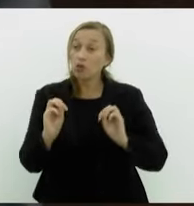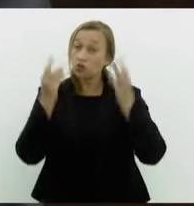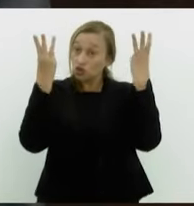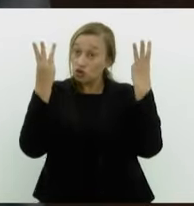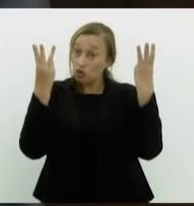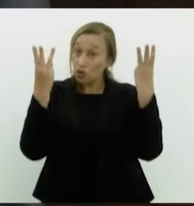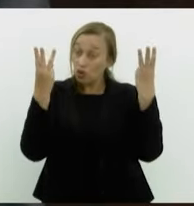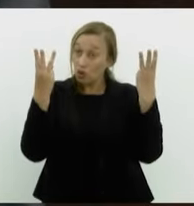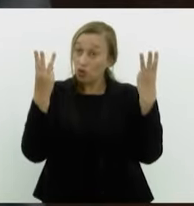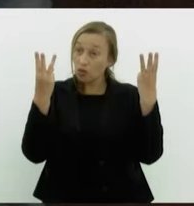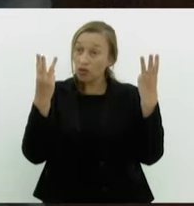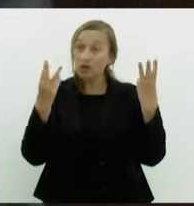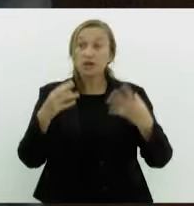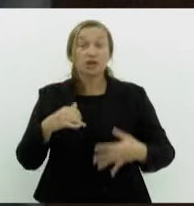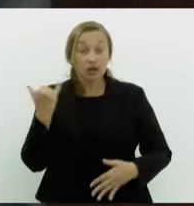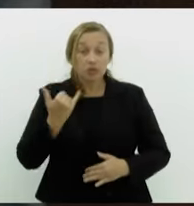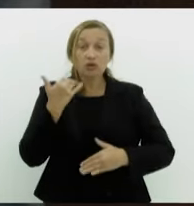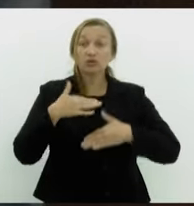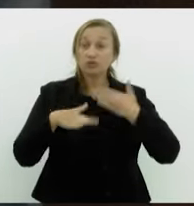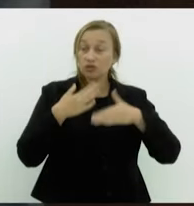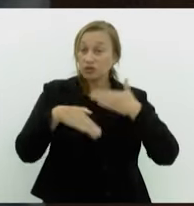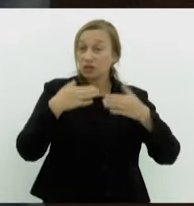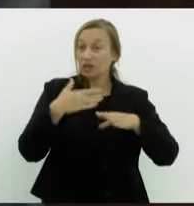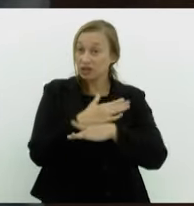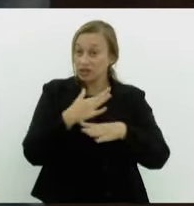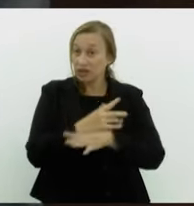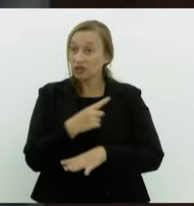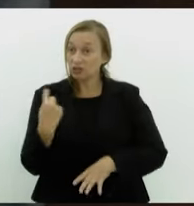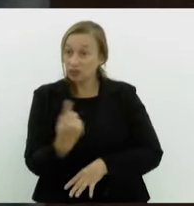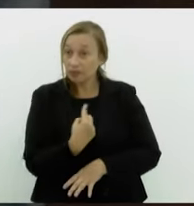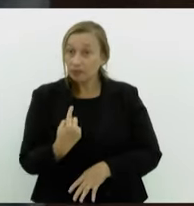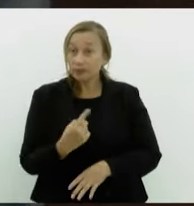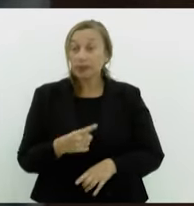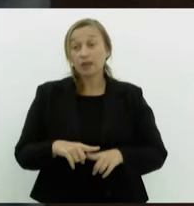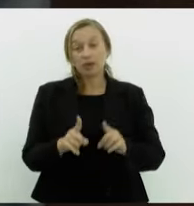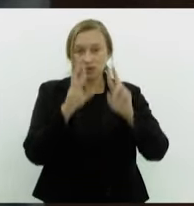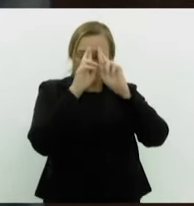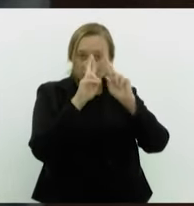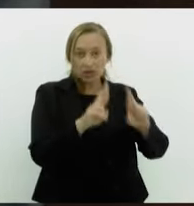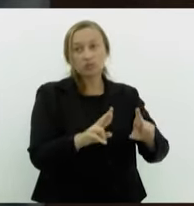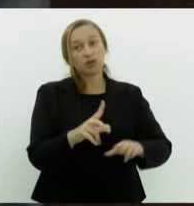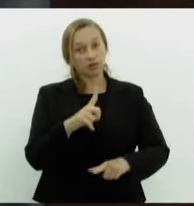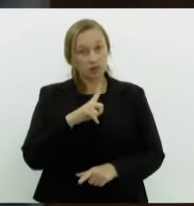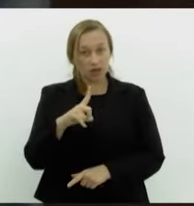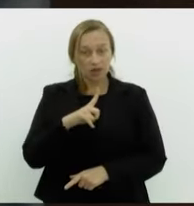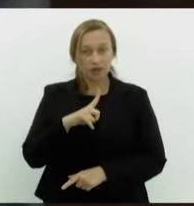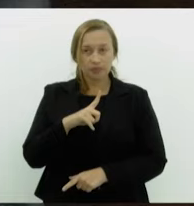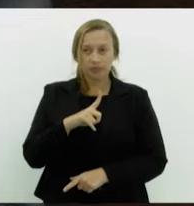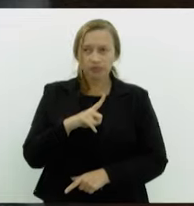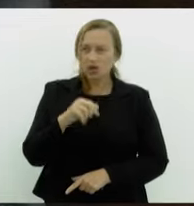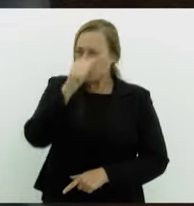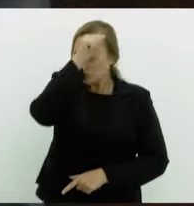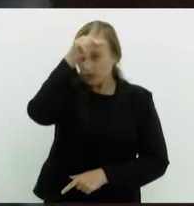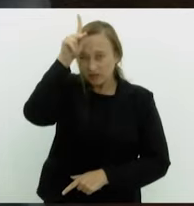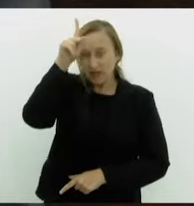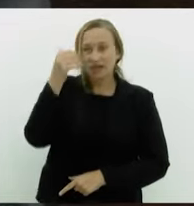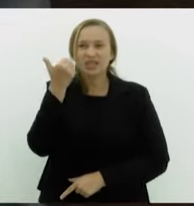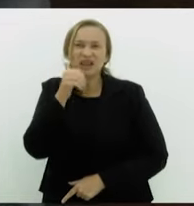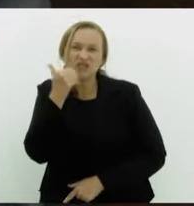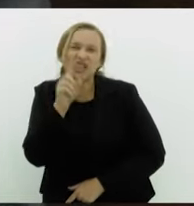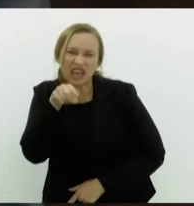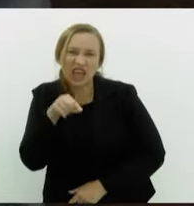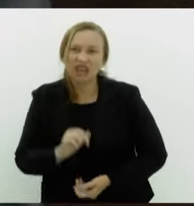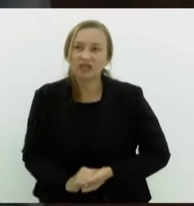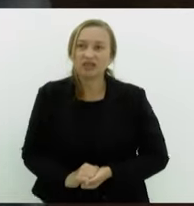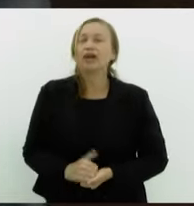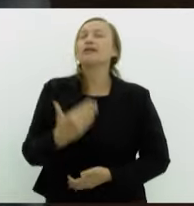internacional, que é crucial para o desenvolvimento da nossa cidade, desde que faça com respeito. E o prefeito, fanfarrão que é,